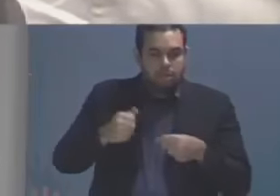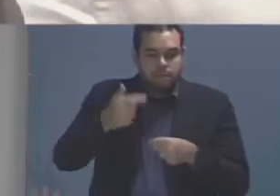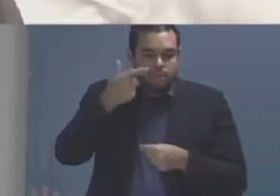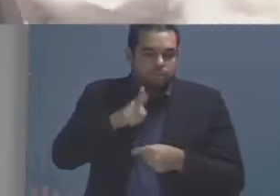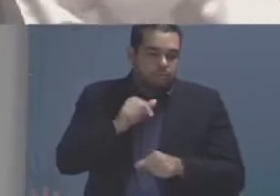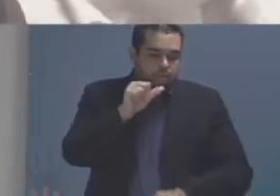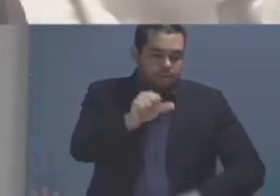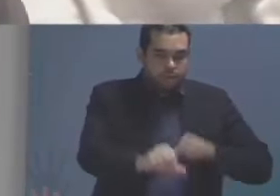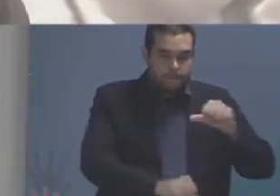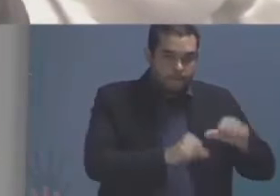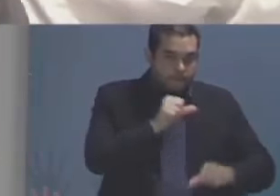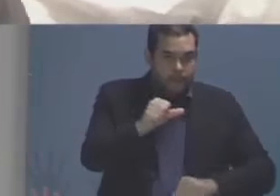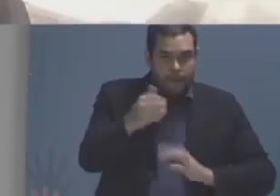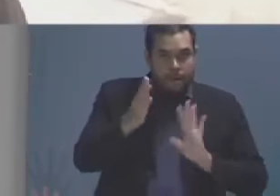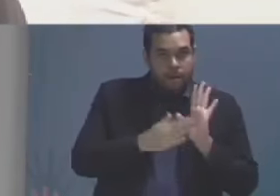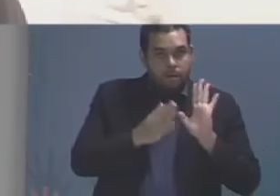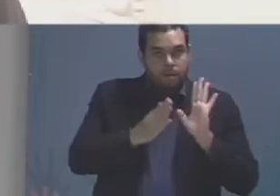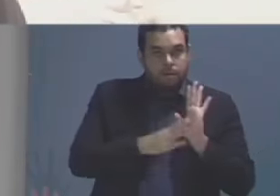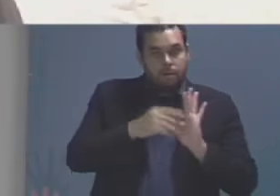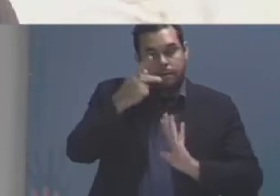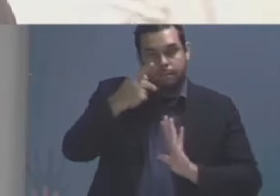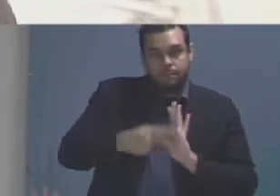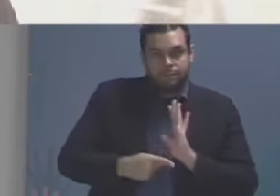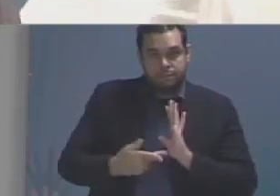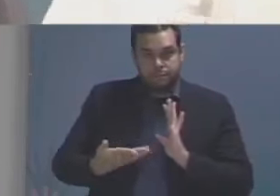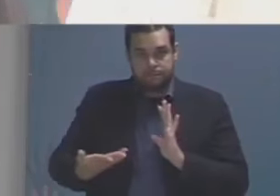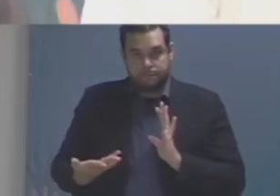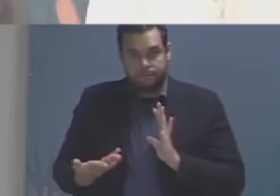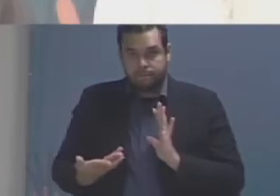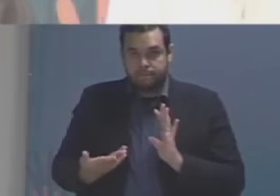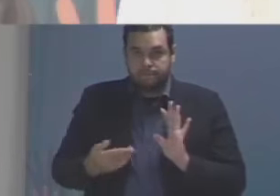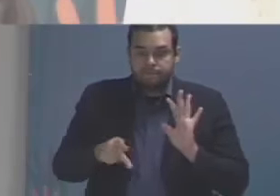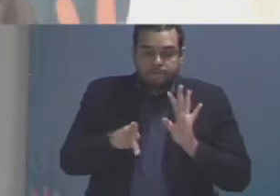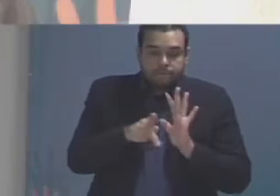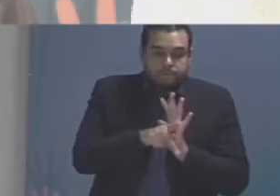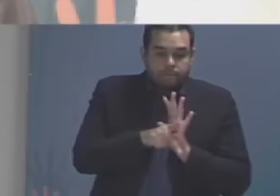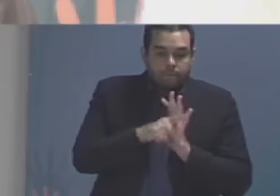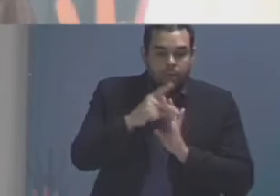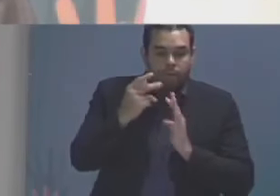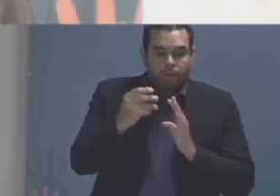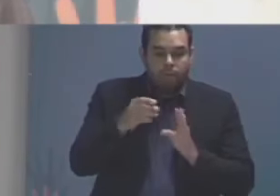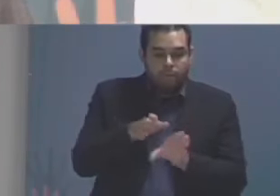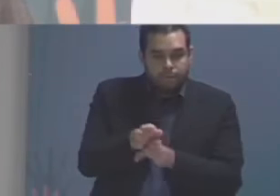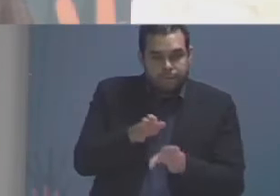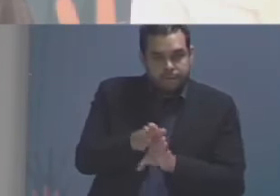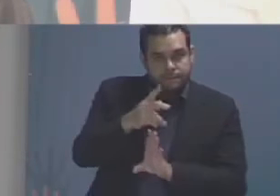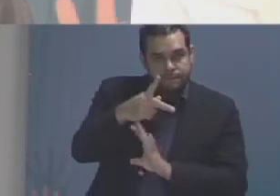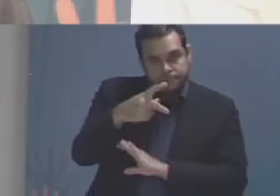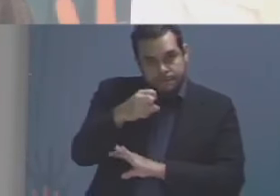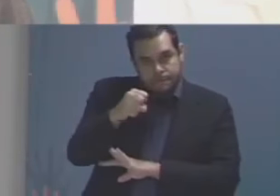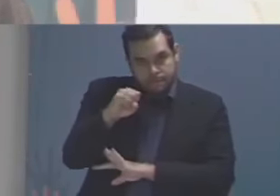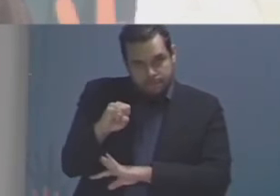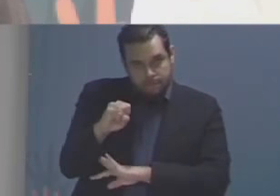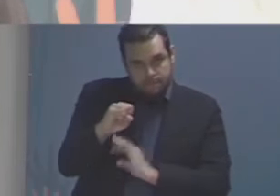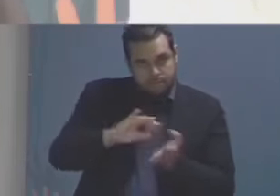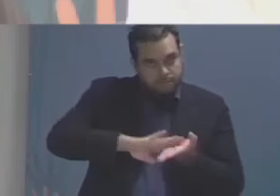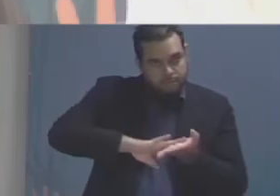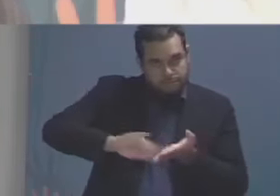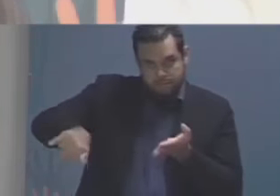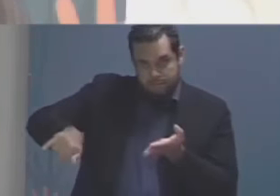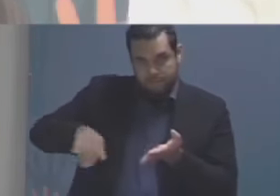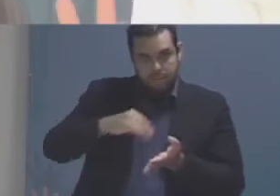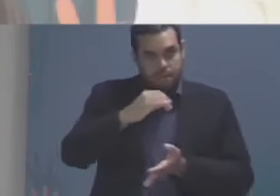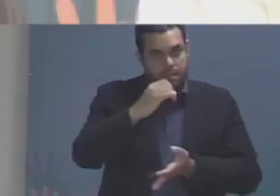conseguir transformar isso em propostas e em projetos. O próprio Orienta-Psi é retirado das teses do